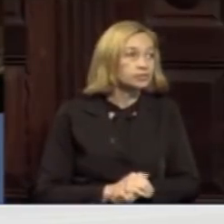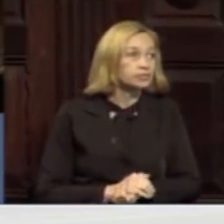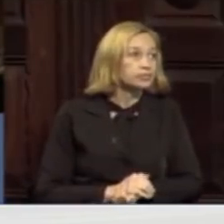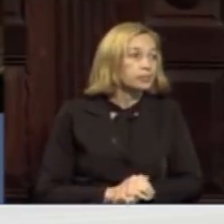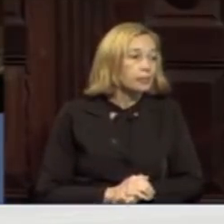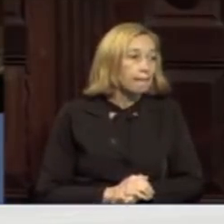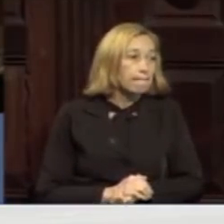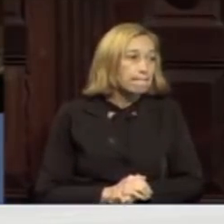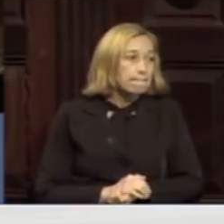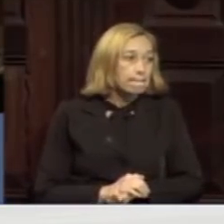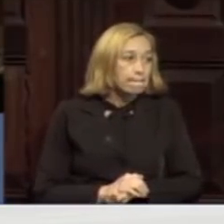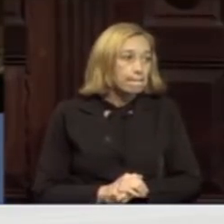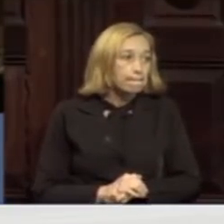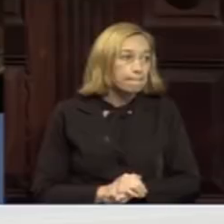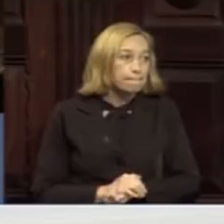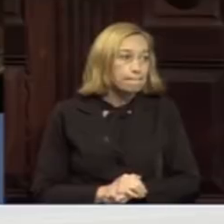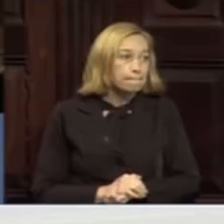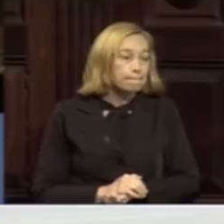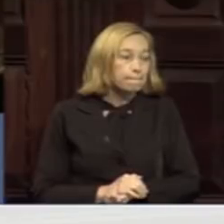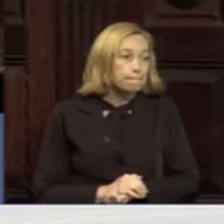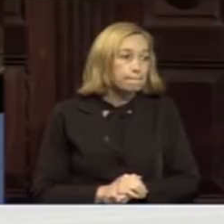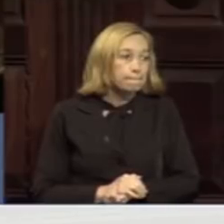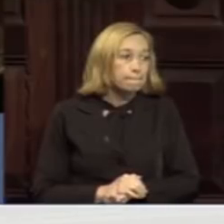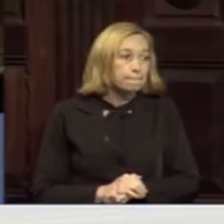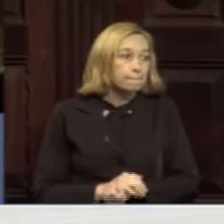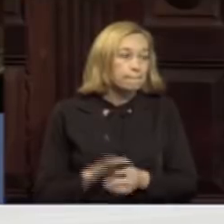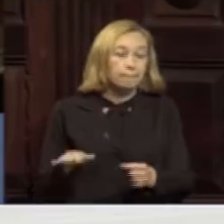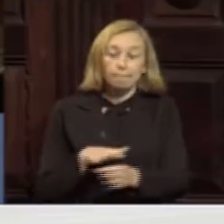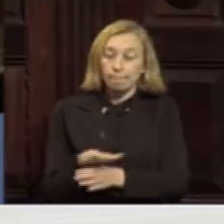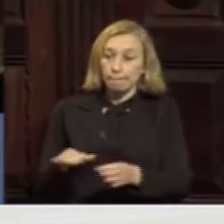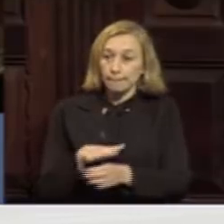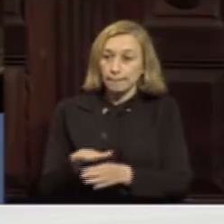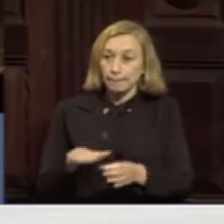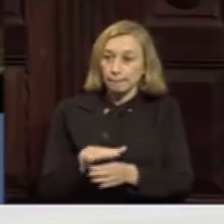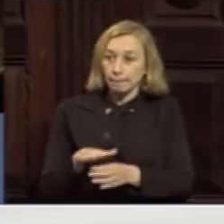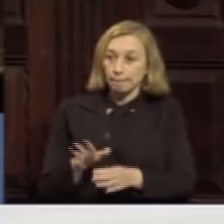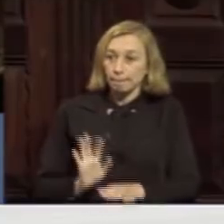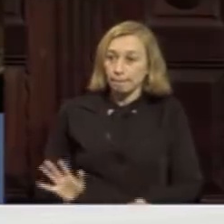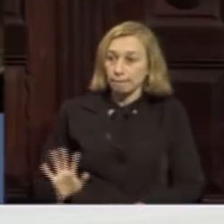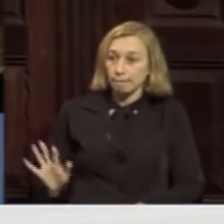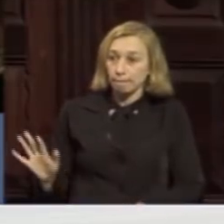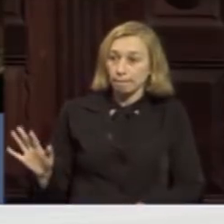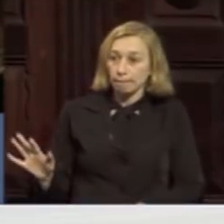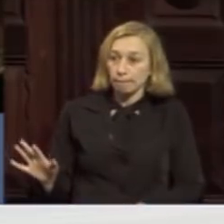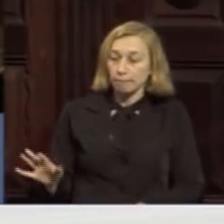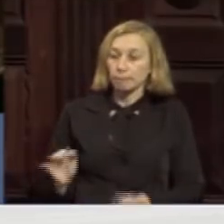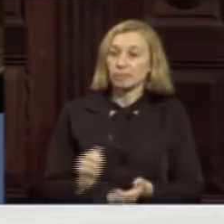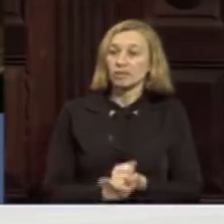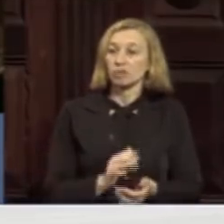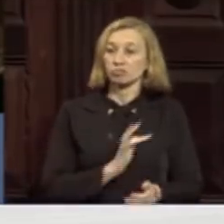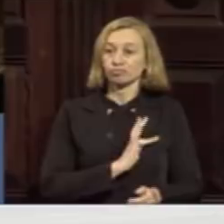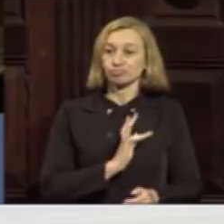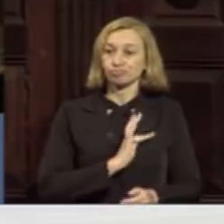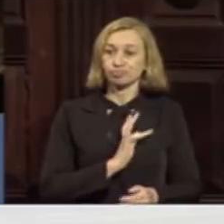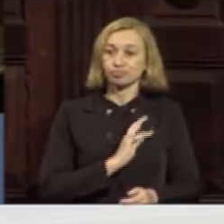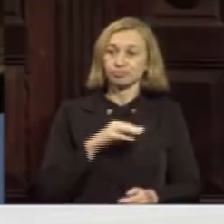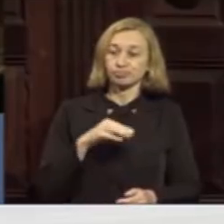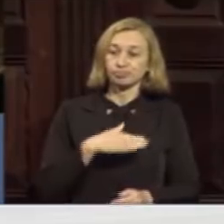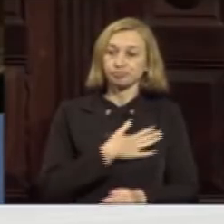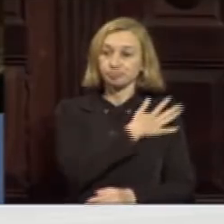fazer recorrentes operações militares em áreas populares, sem resultados concretos que não sejam a